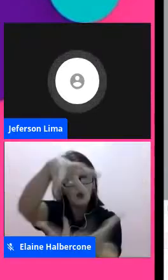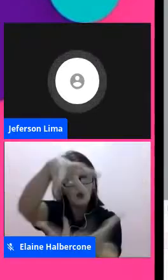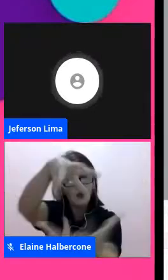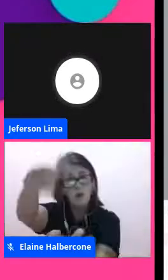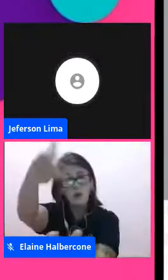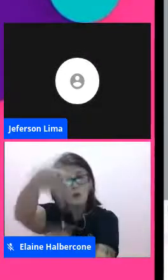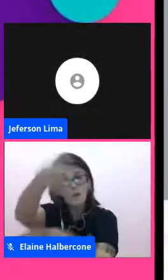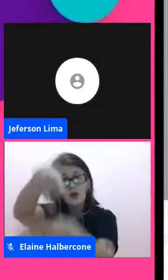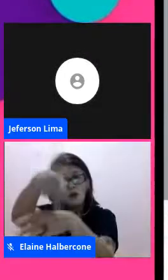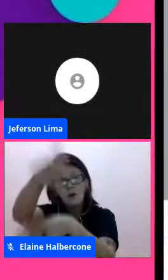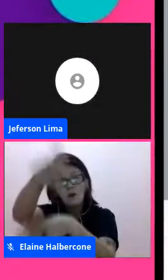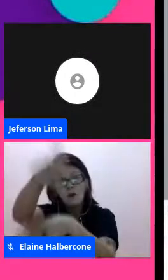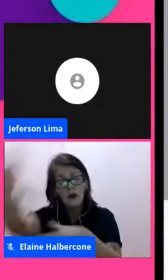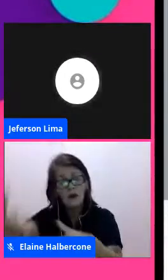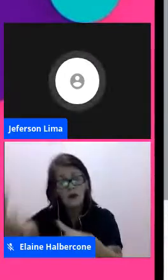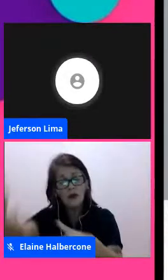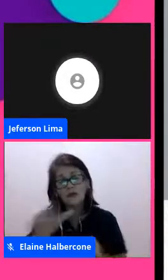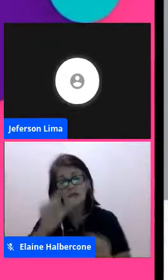ela virar